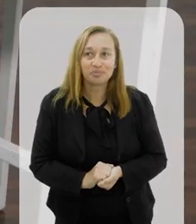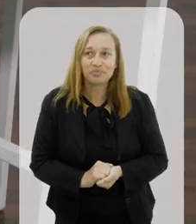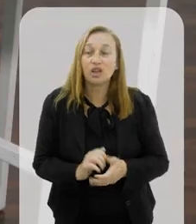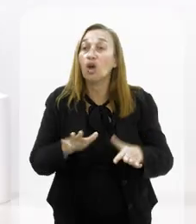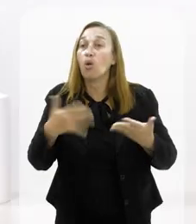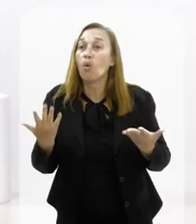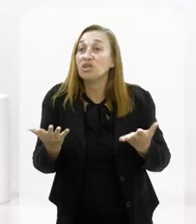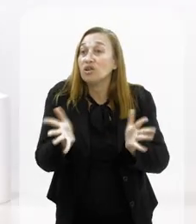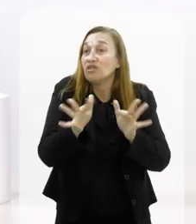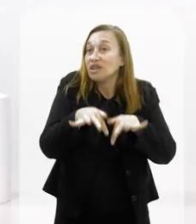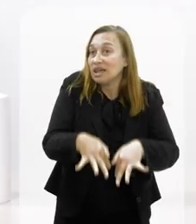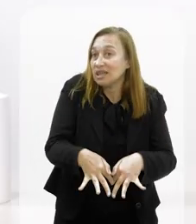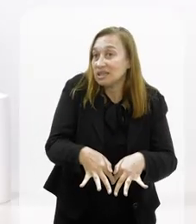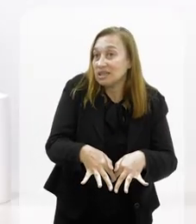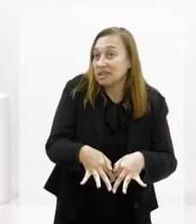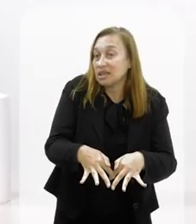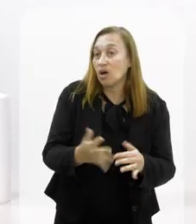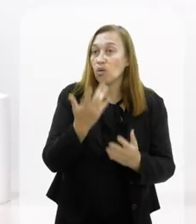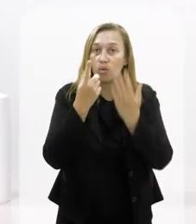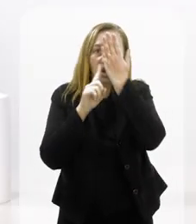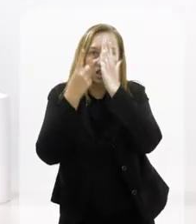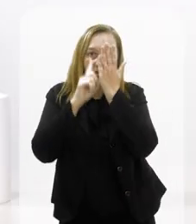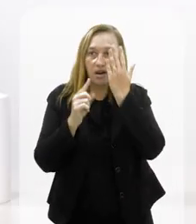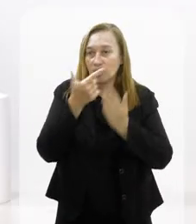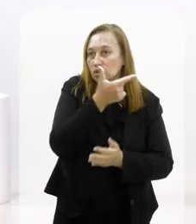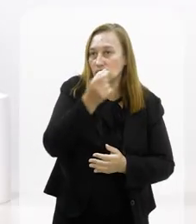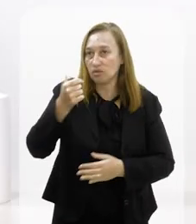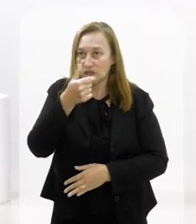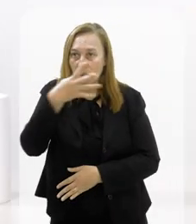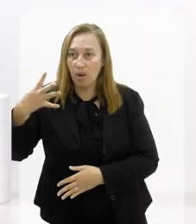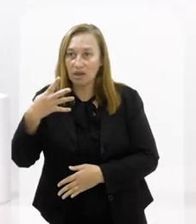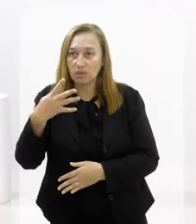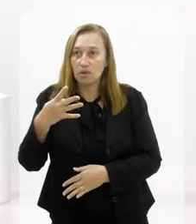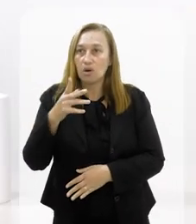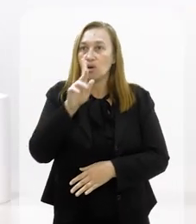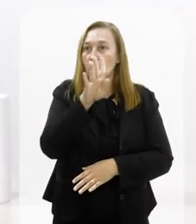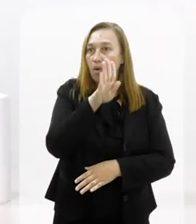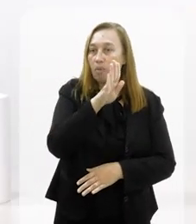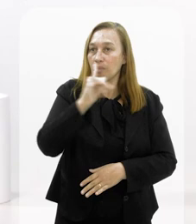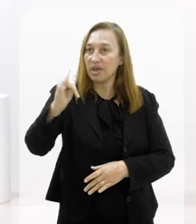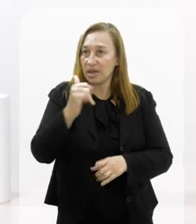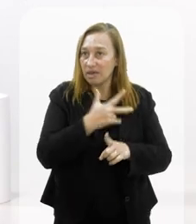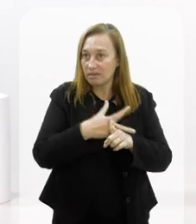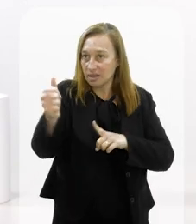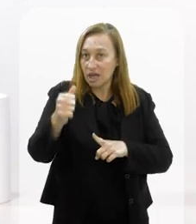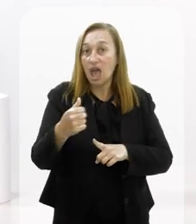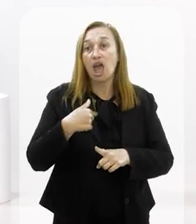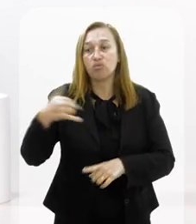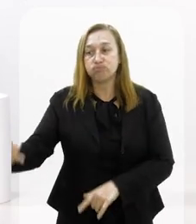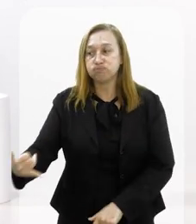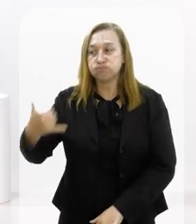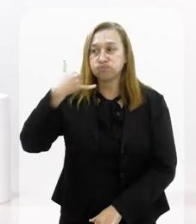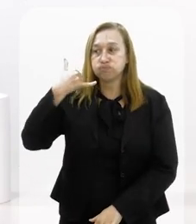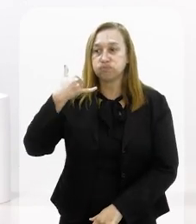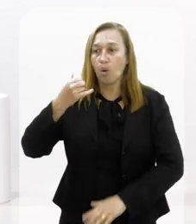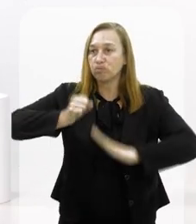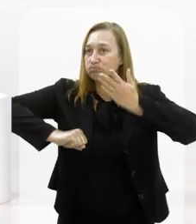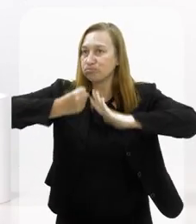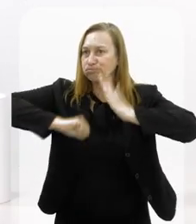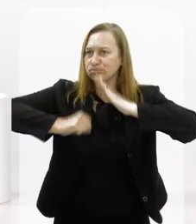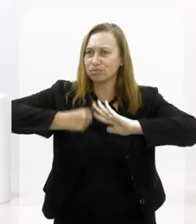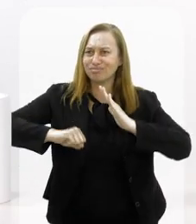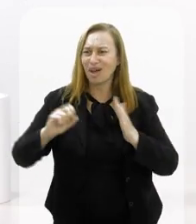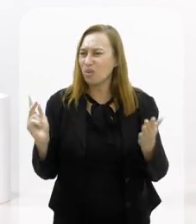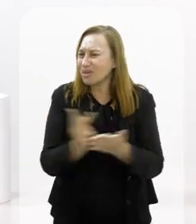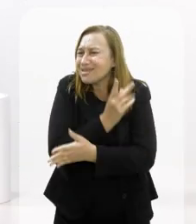eh quando terminou o carnaval de de 24 com o bicampeonato Uhum eu recebi um telefonema do salgueiro